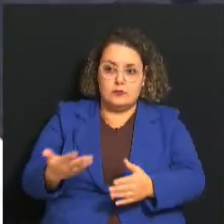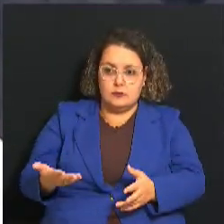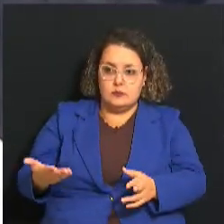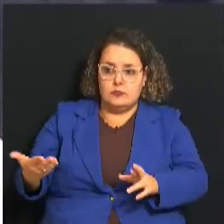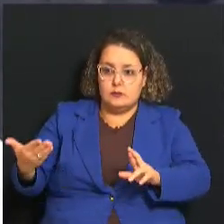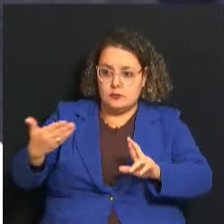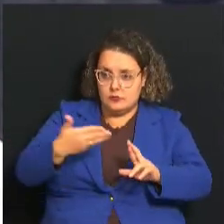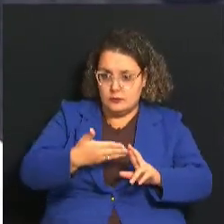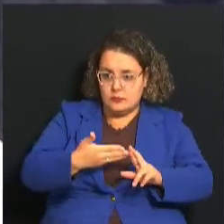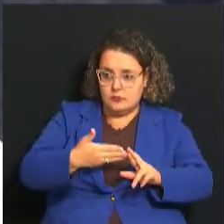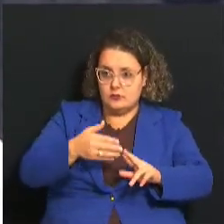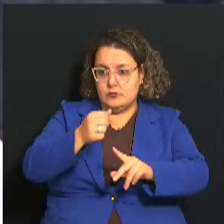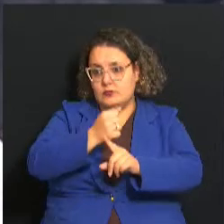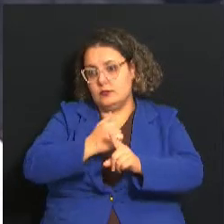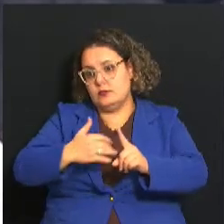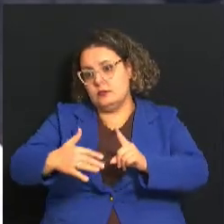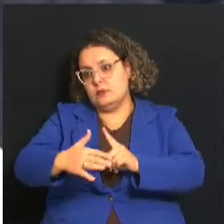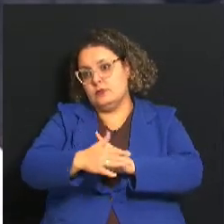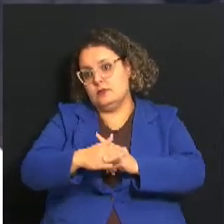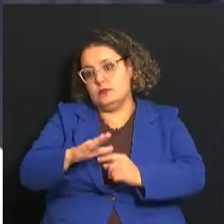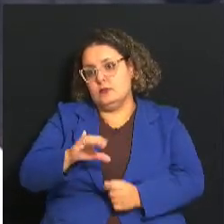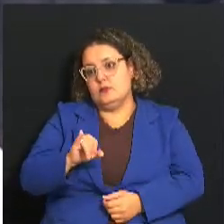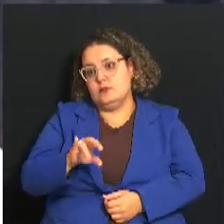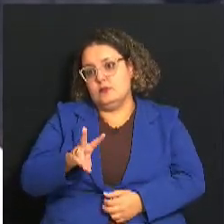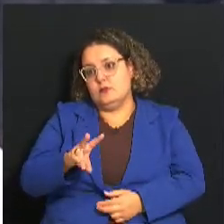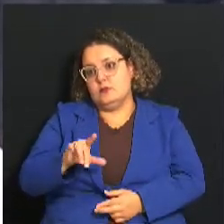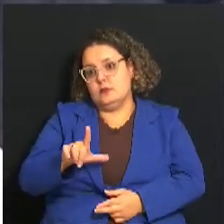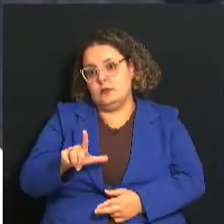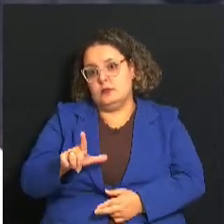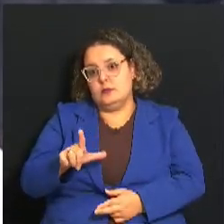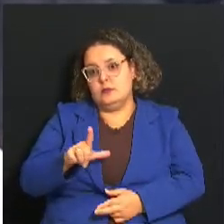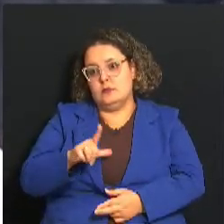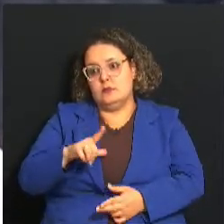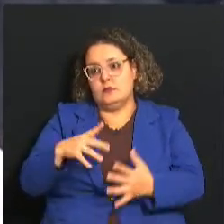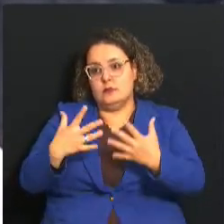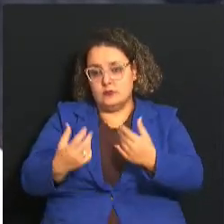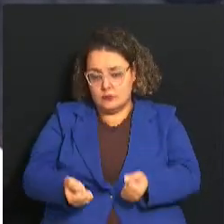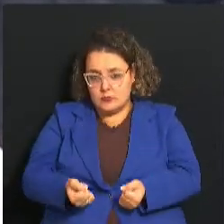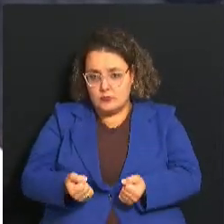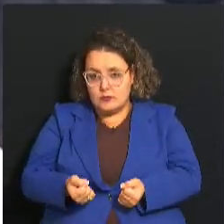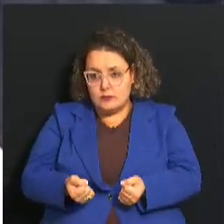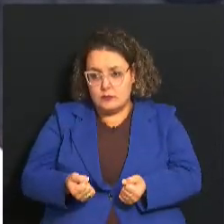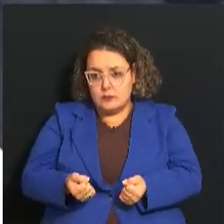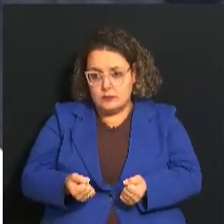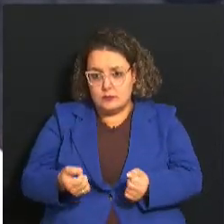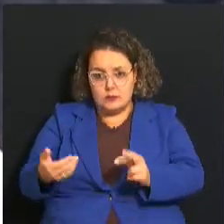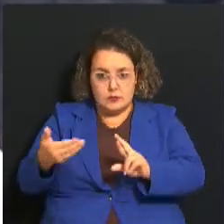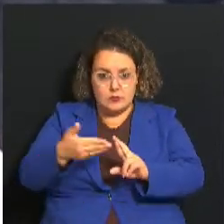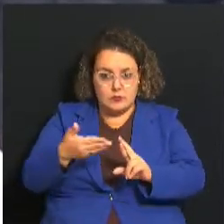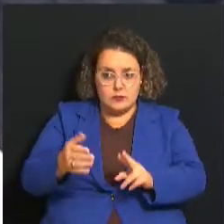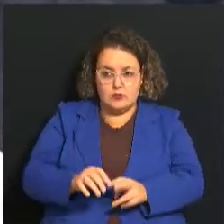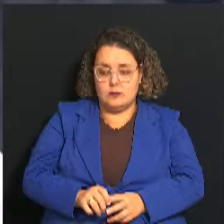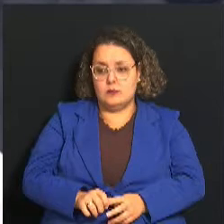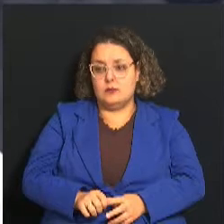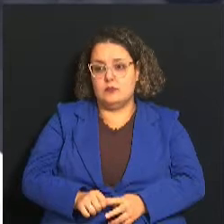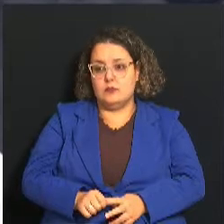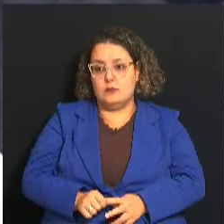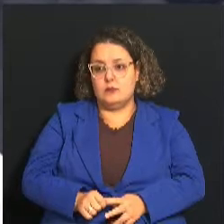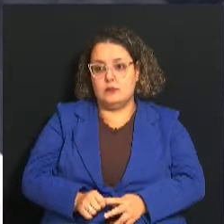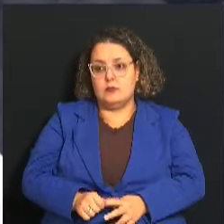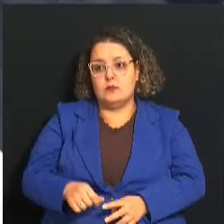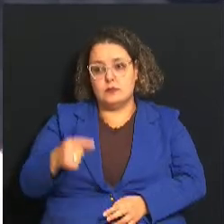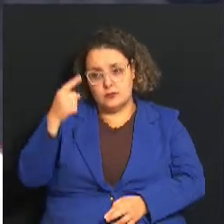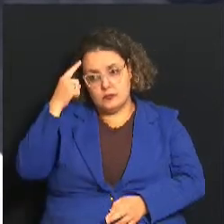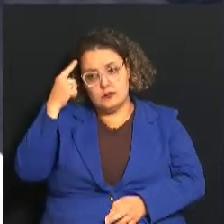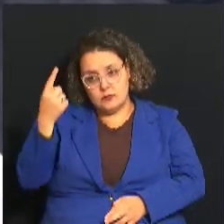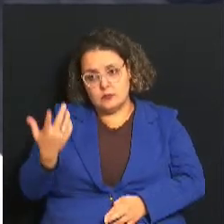sociedade civil? Nós vamos ter algum filtro aqui para aceitar ou não aceitar a representação? Então, a ideia é assim, as pessoas...